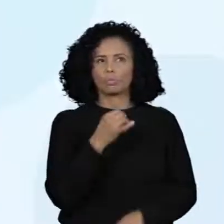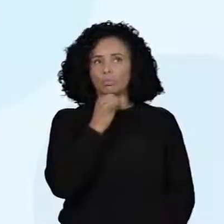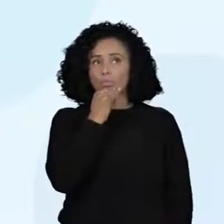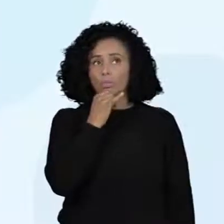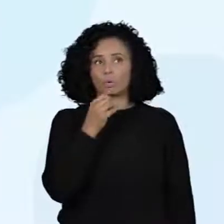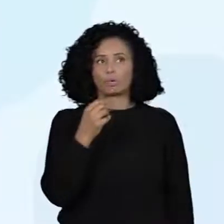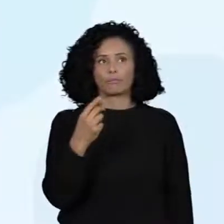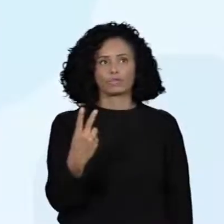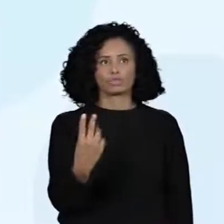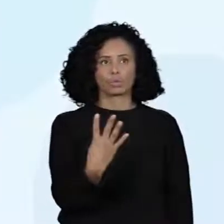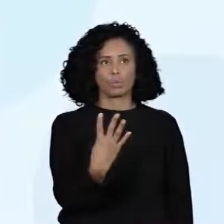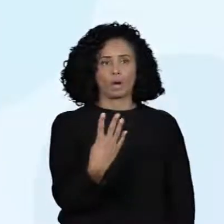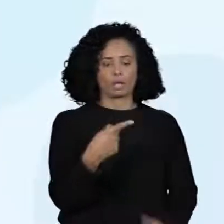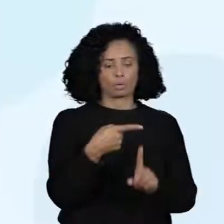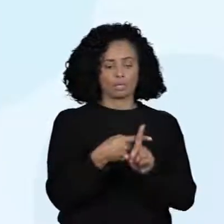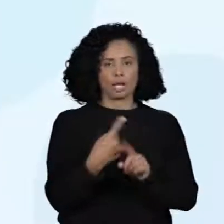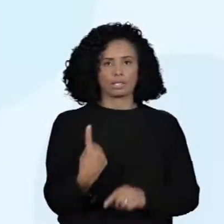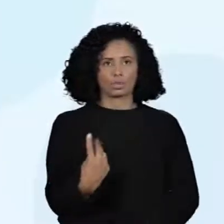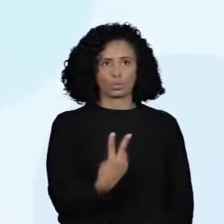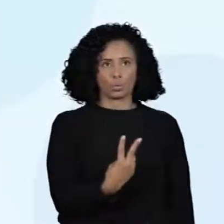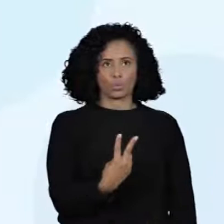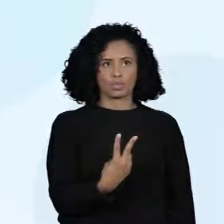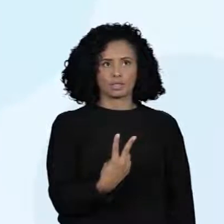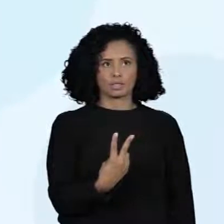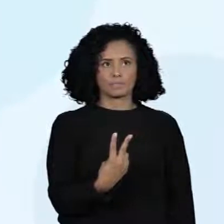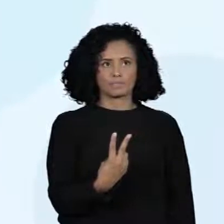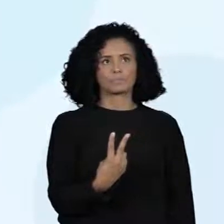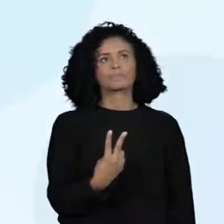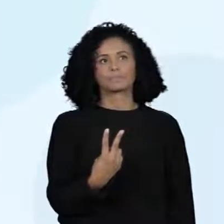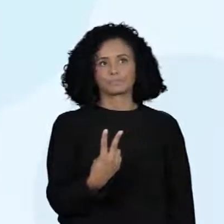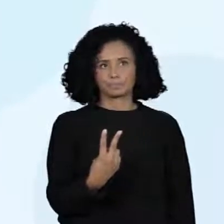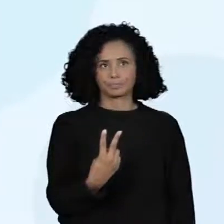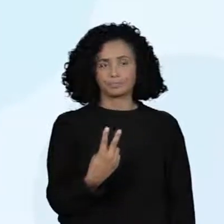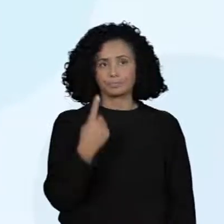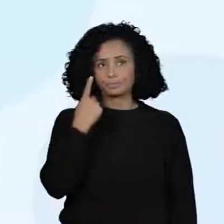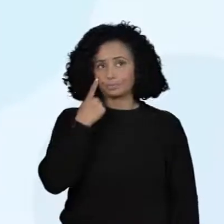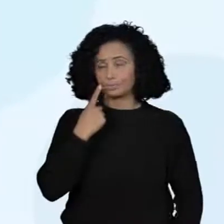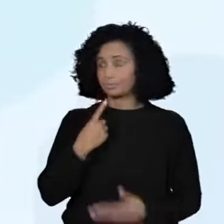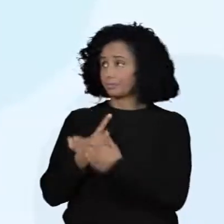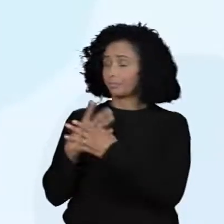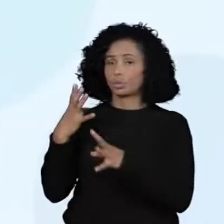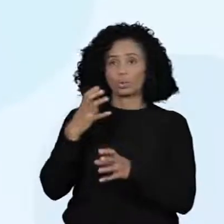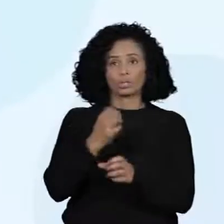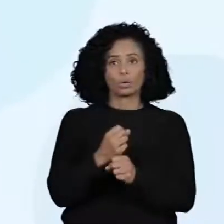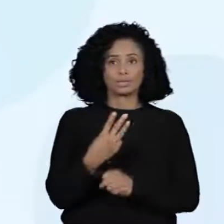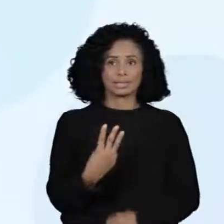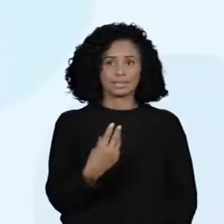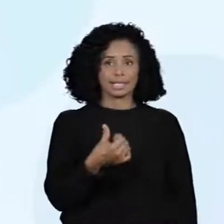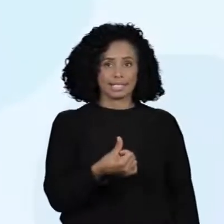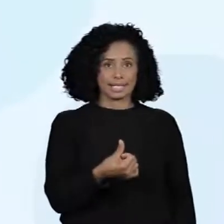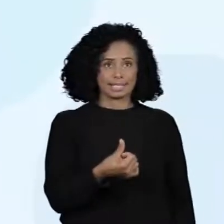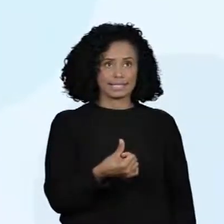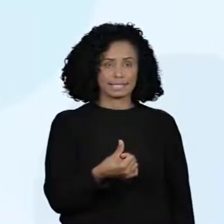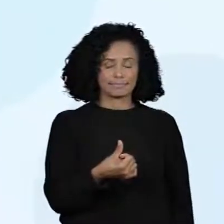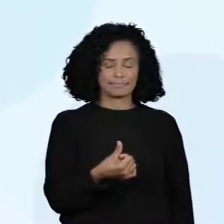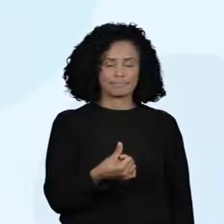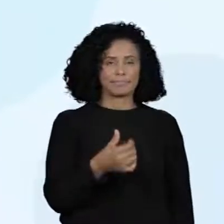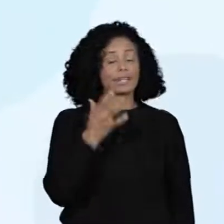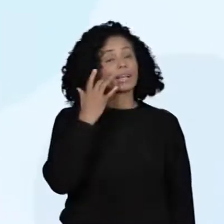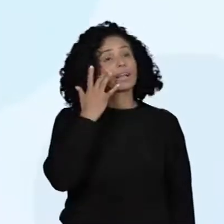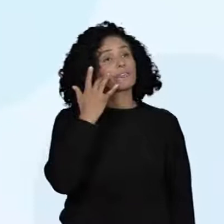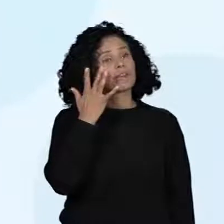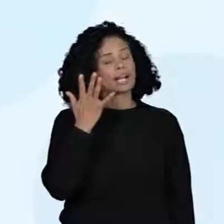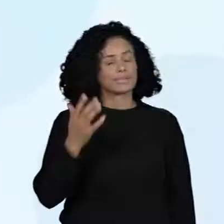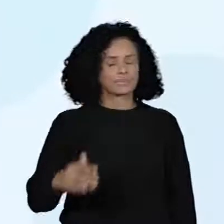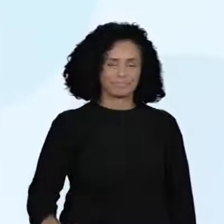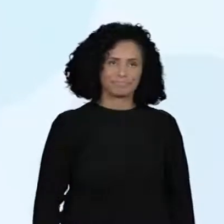2 mais 1? 3. 3 dezenas e 6 unidades, ou seja, 36 é a